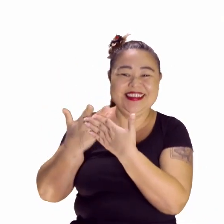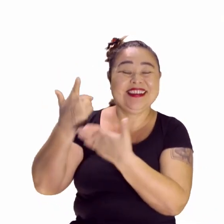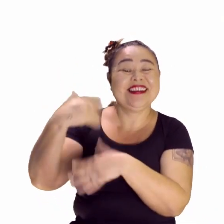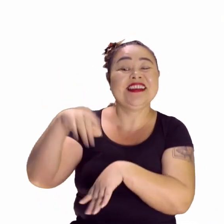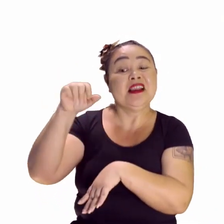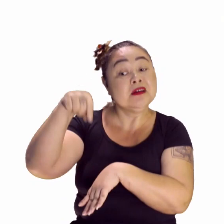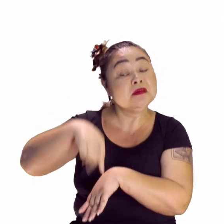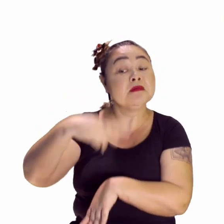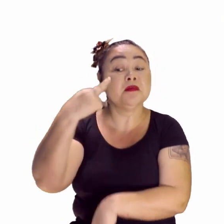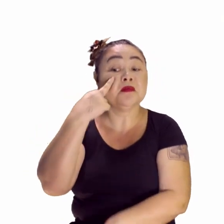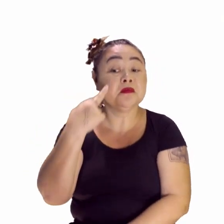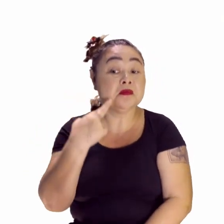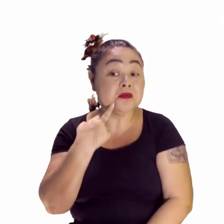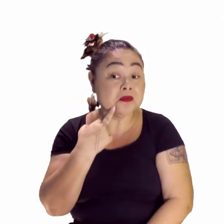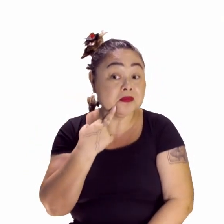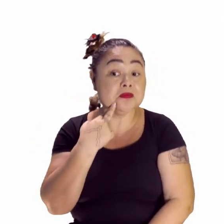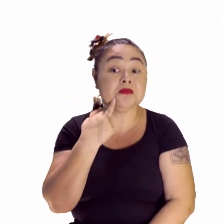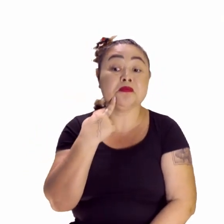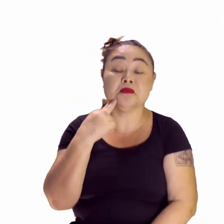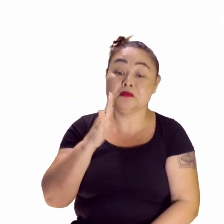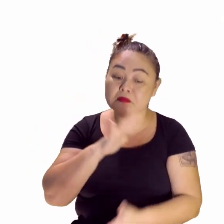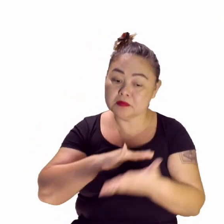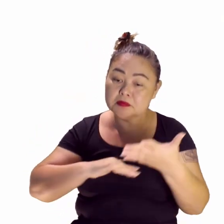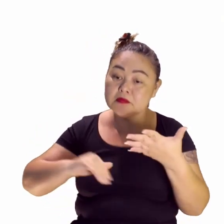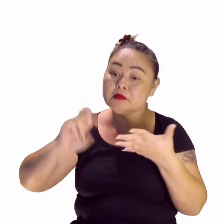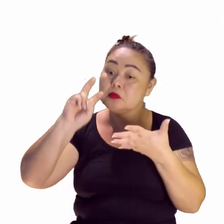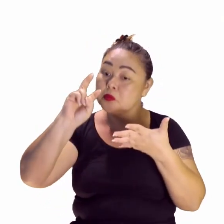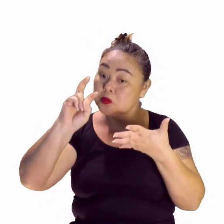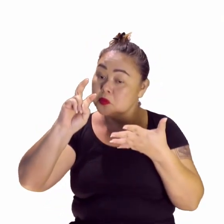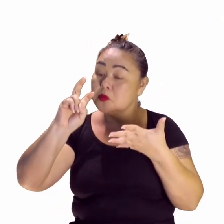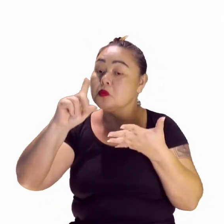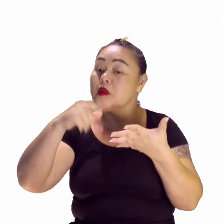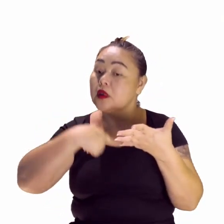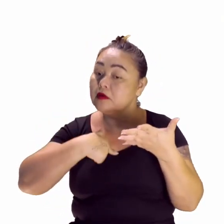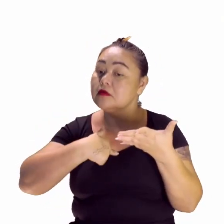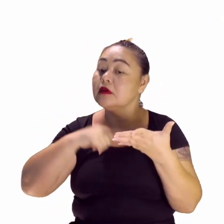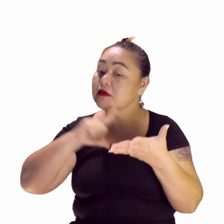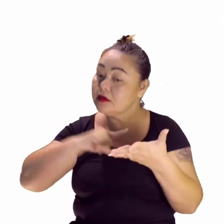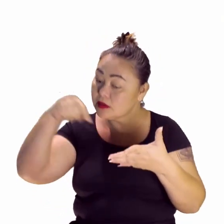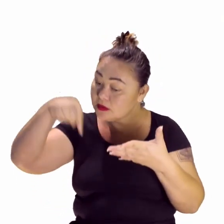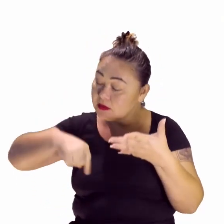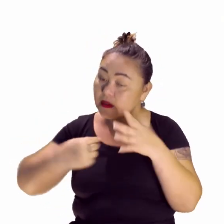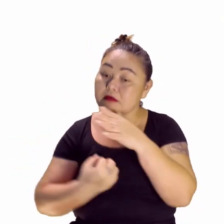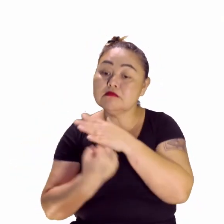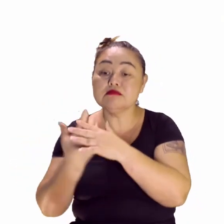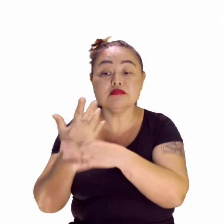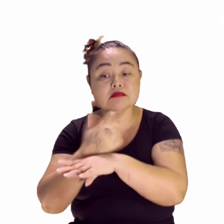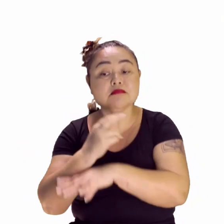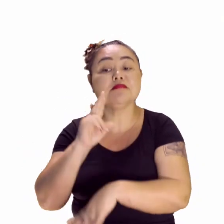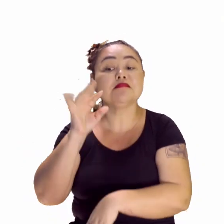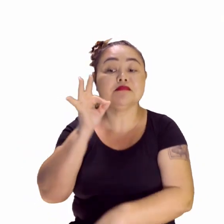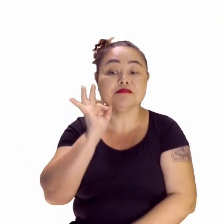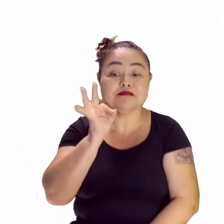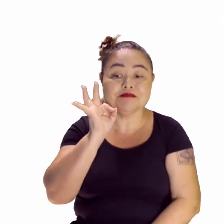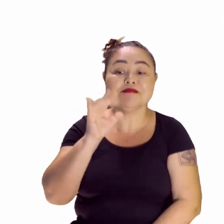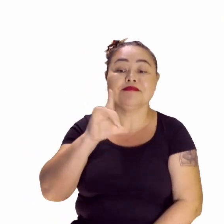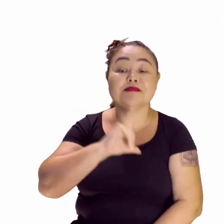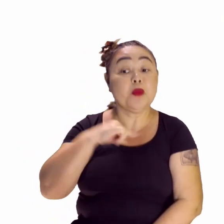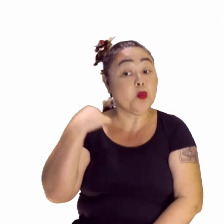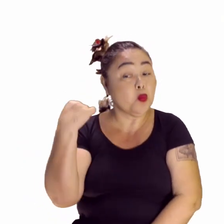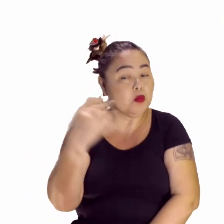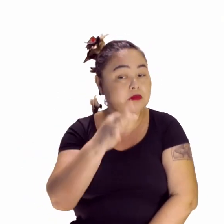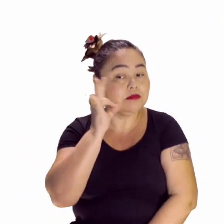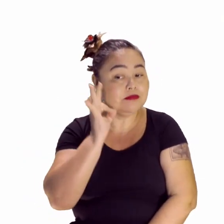Rondônia está entre os cinco maiores produtores do café do Brasil é isso aí então em nosso café